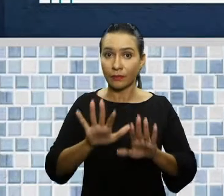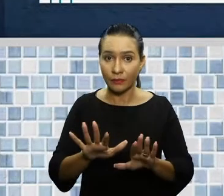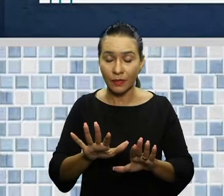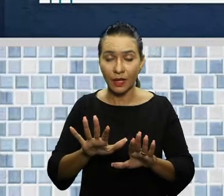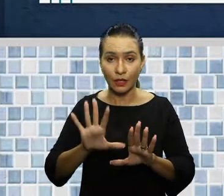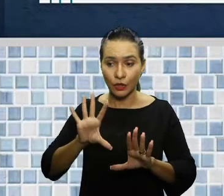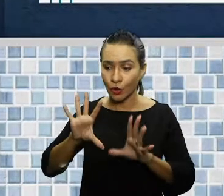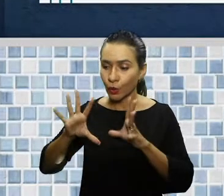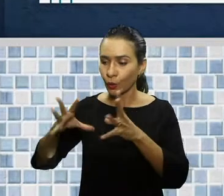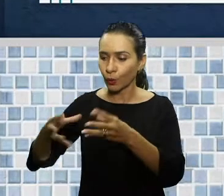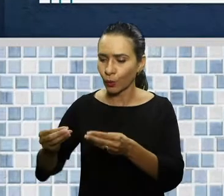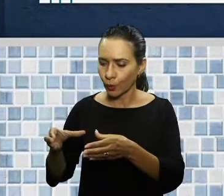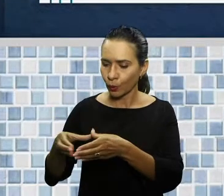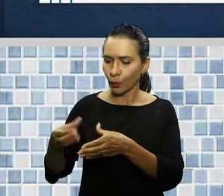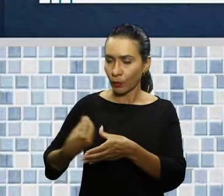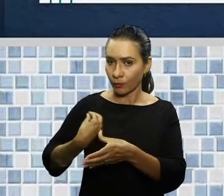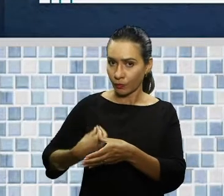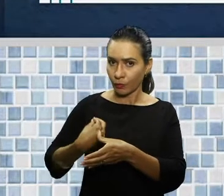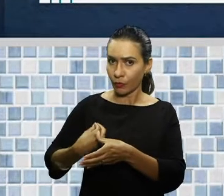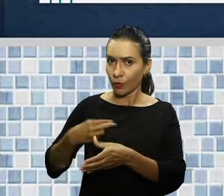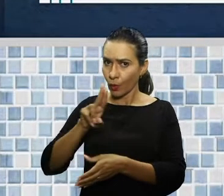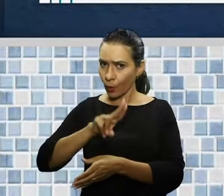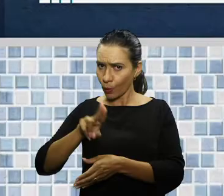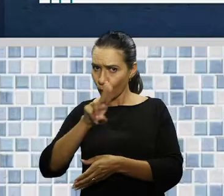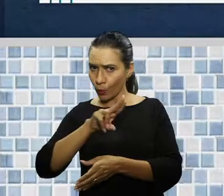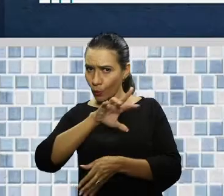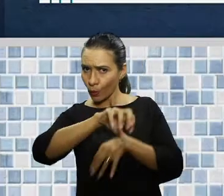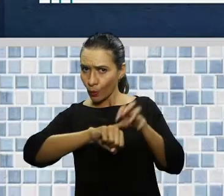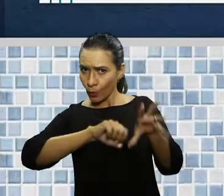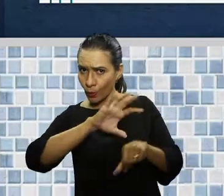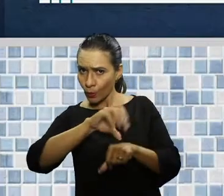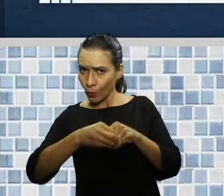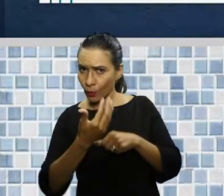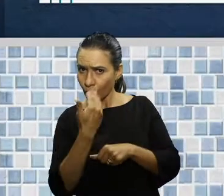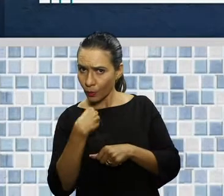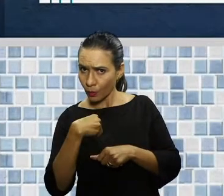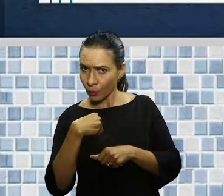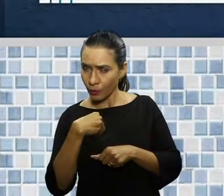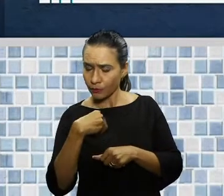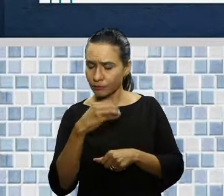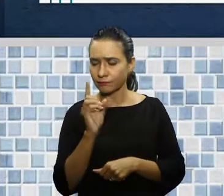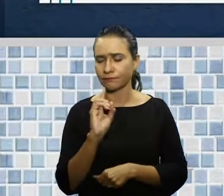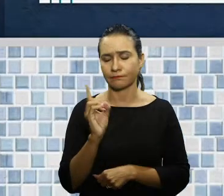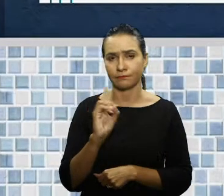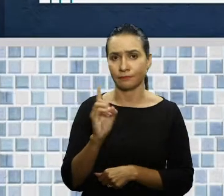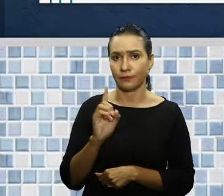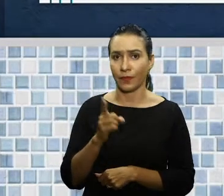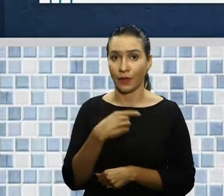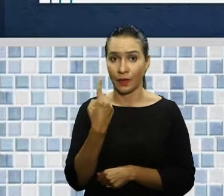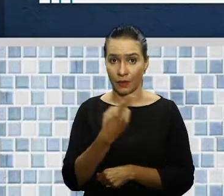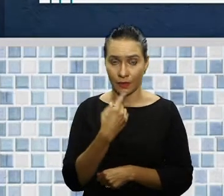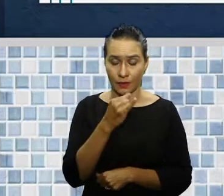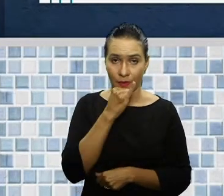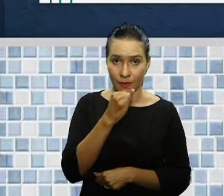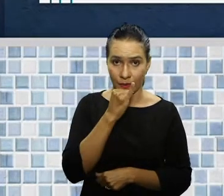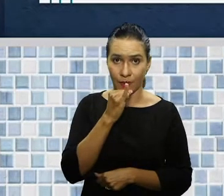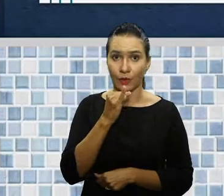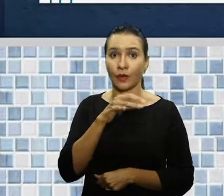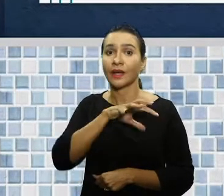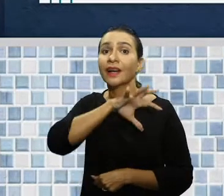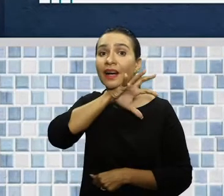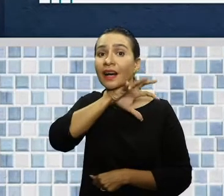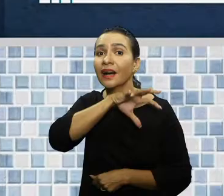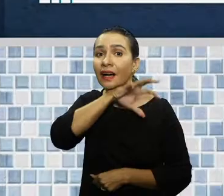os seres vivos vão fazer uso dessa biodiversidade. Então, nós, por exemplo, nós